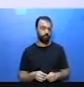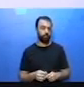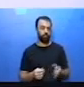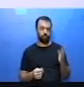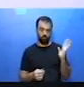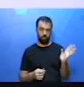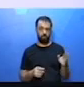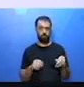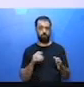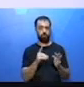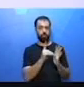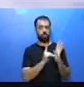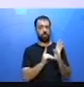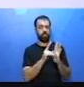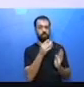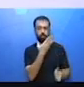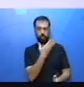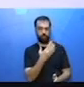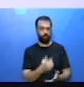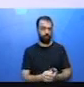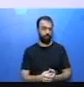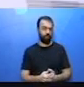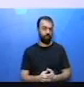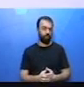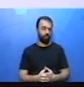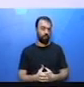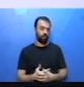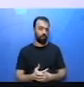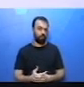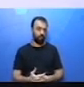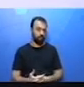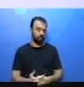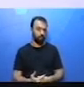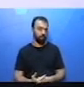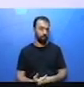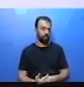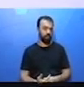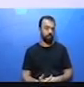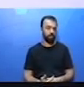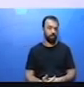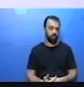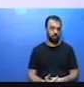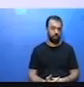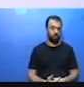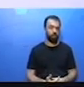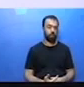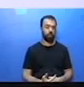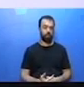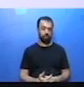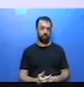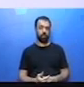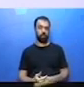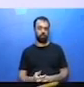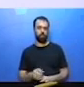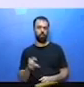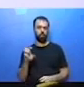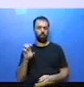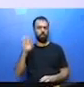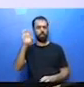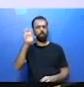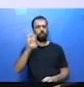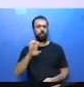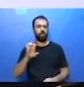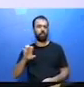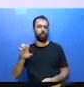tá? Eu não sei se esse termo papagaio é dos mais antigos ou se algum lugar do Brasil